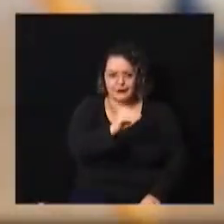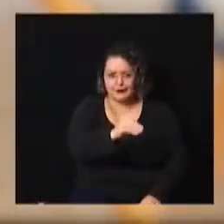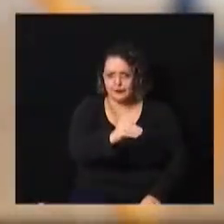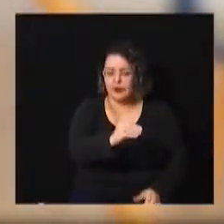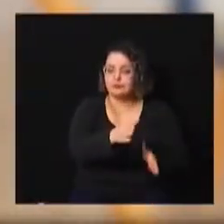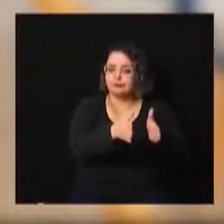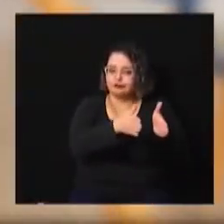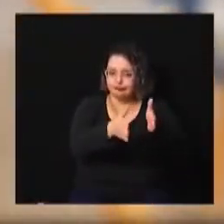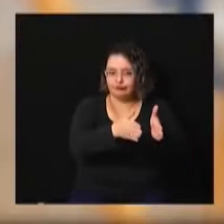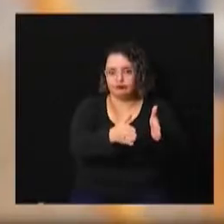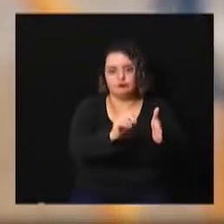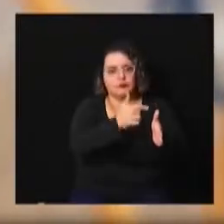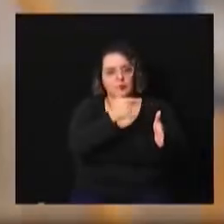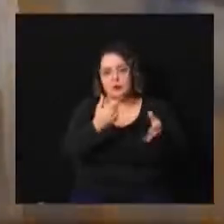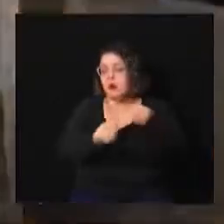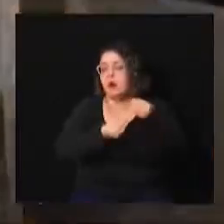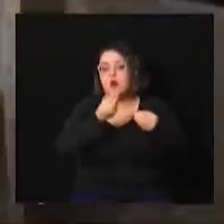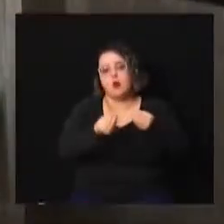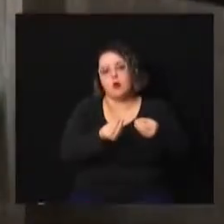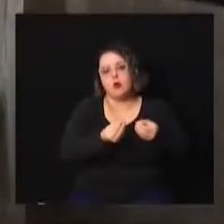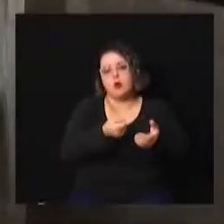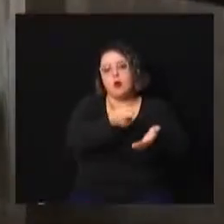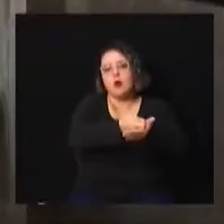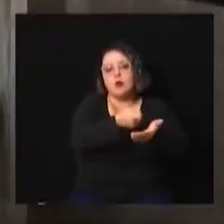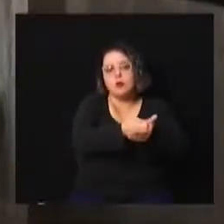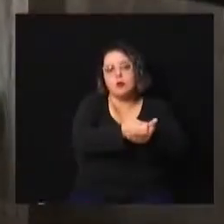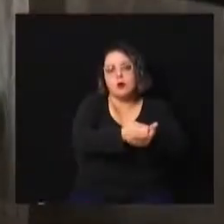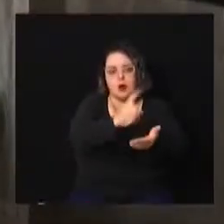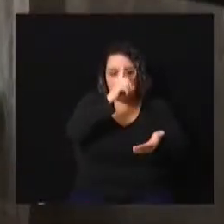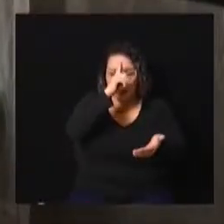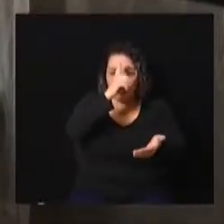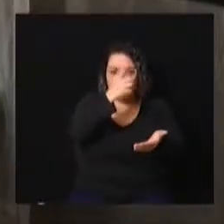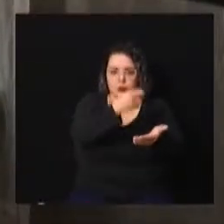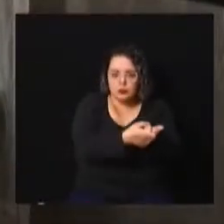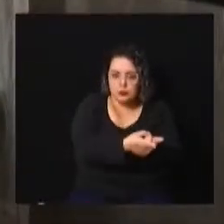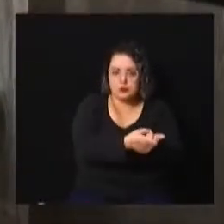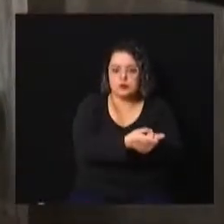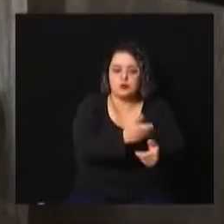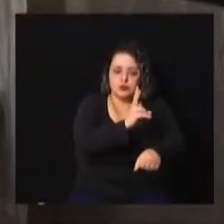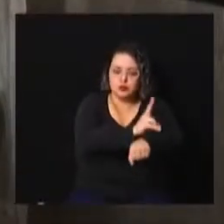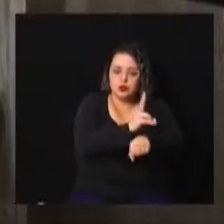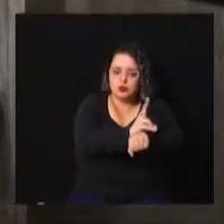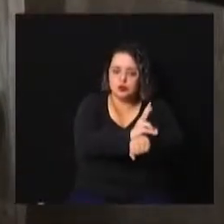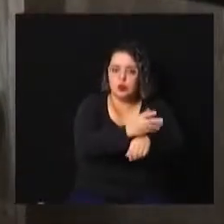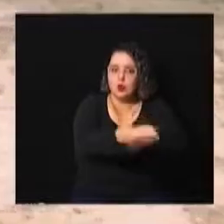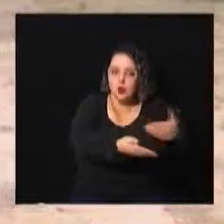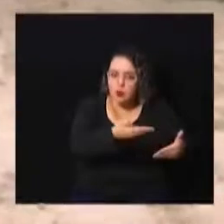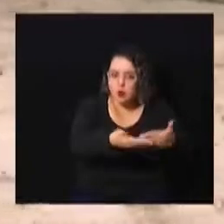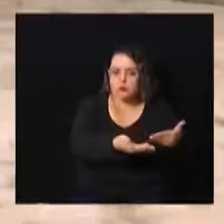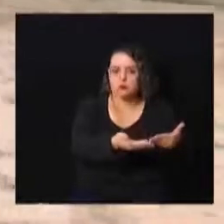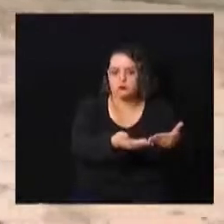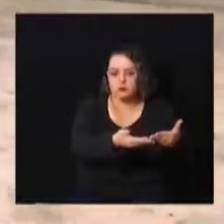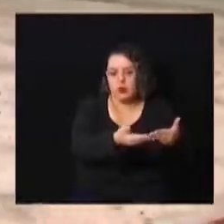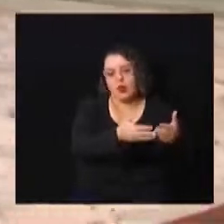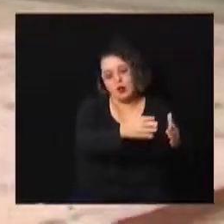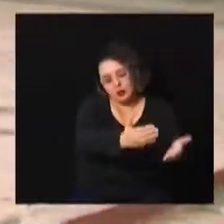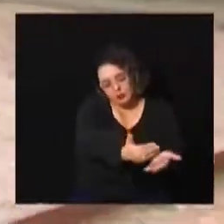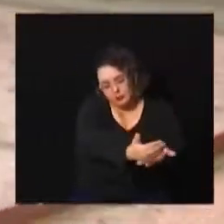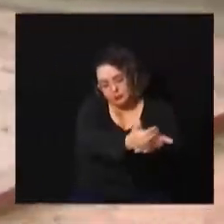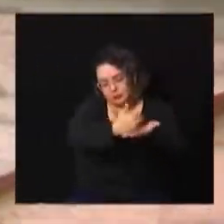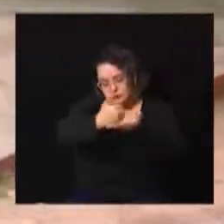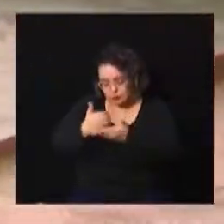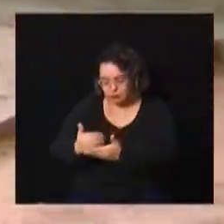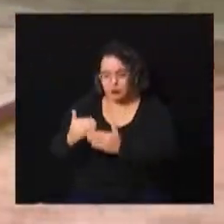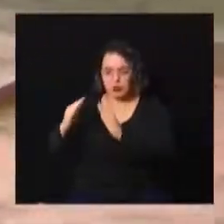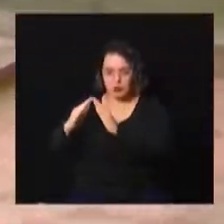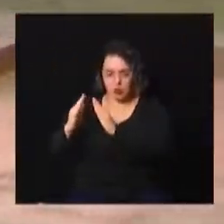encontrar temporariamente sem condições de cumprir as obrigações de cuidado e proteção. Hoje, o Serviço de